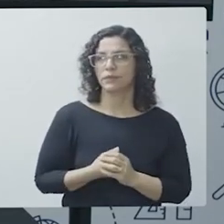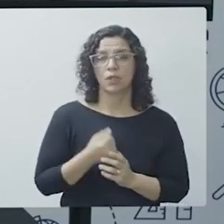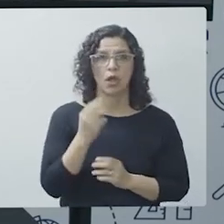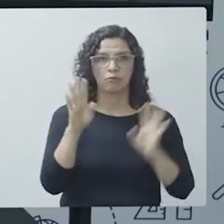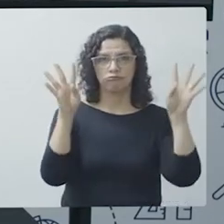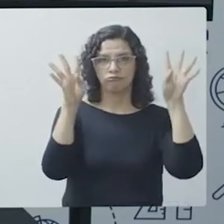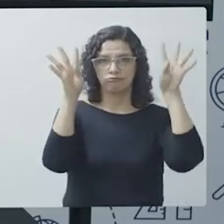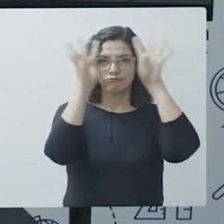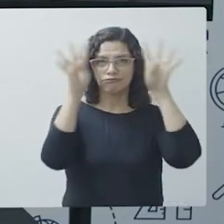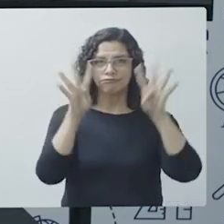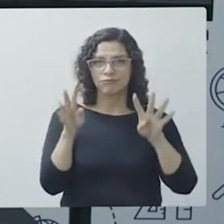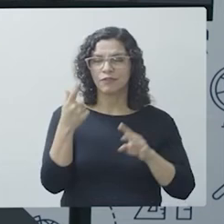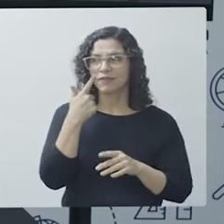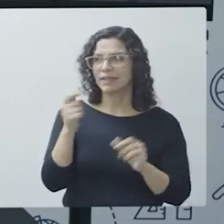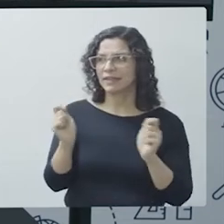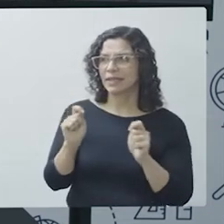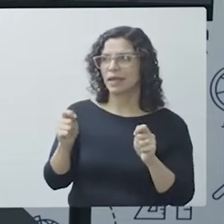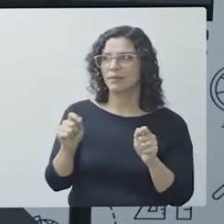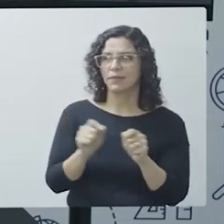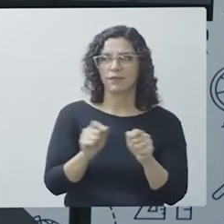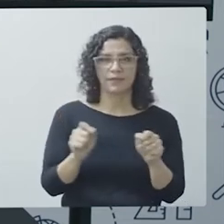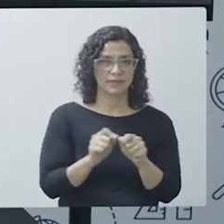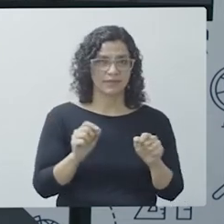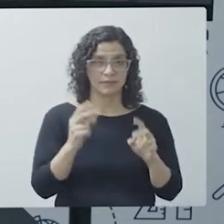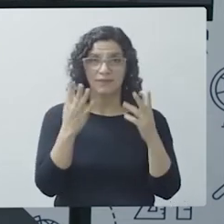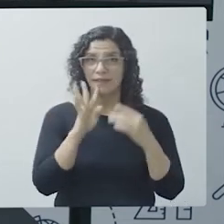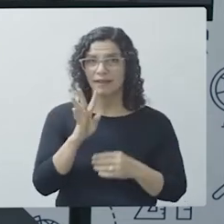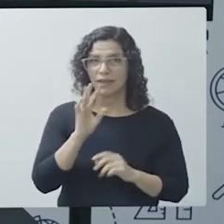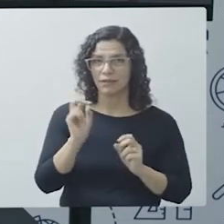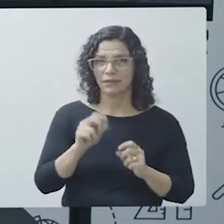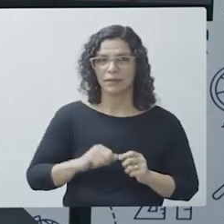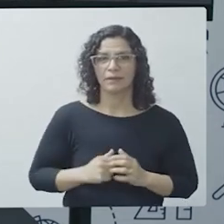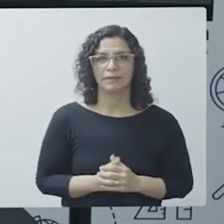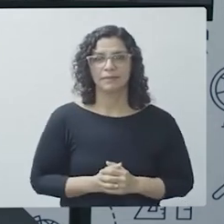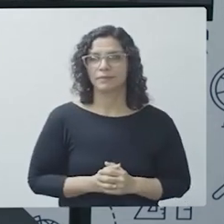cabelo ondulado. Será que vai ficar legal?